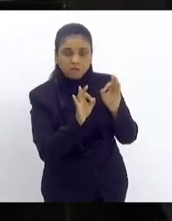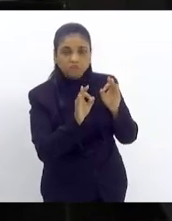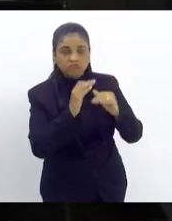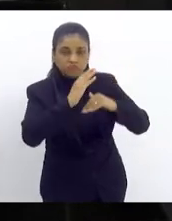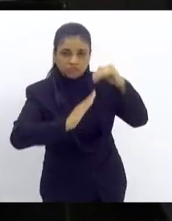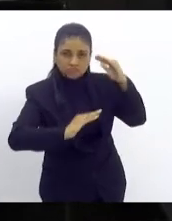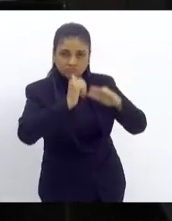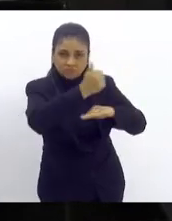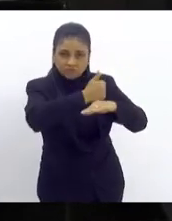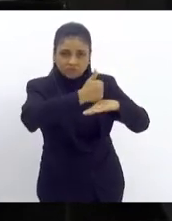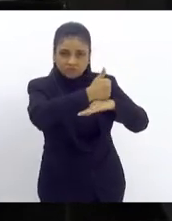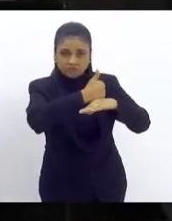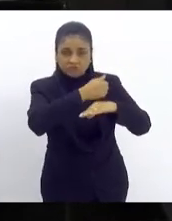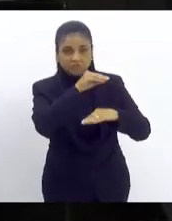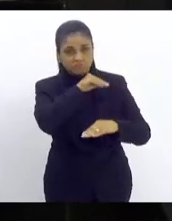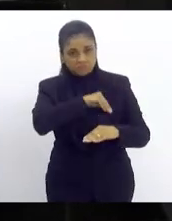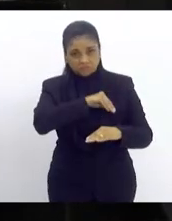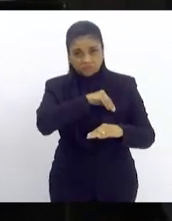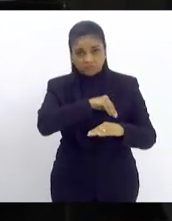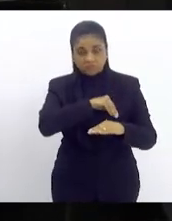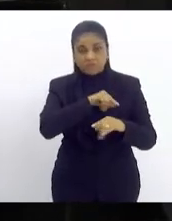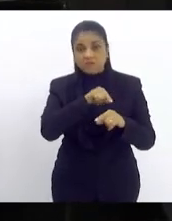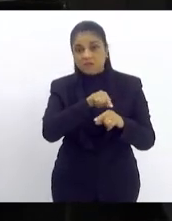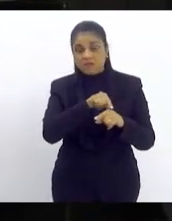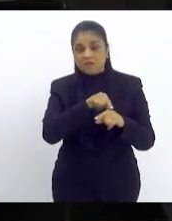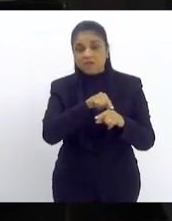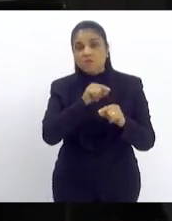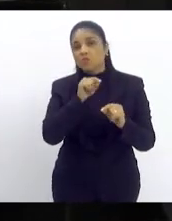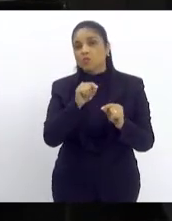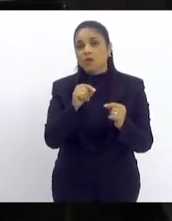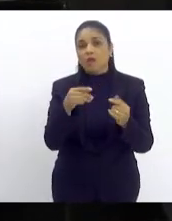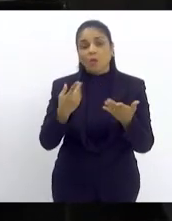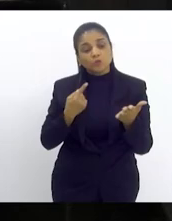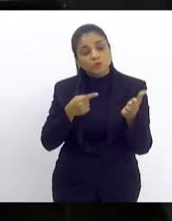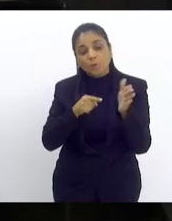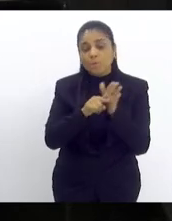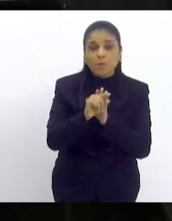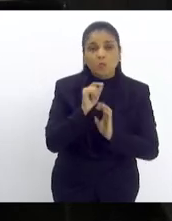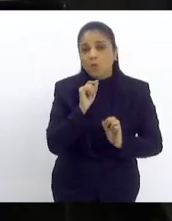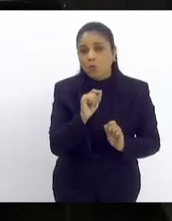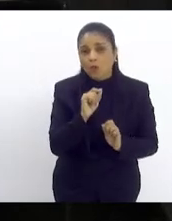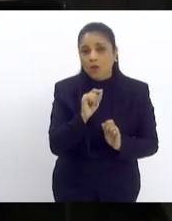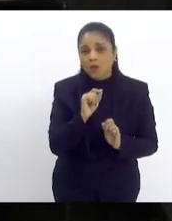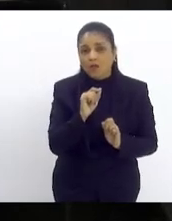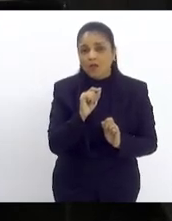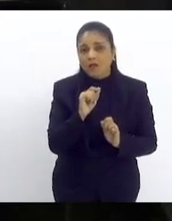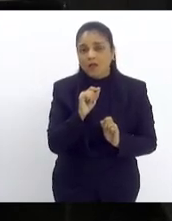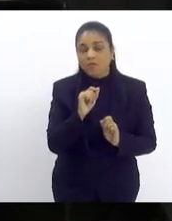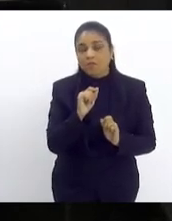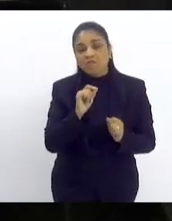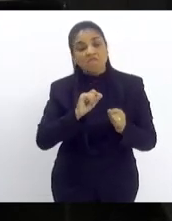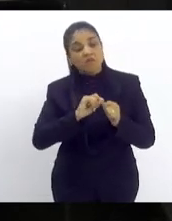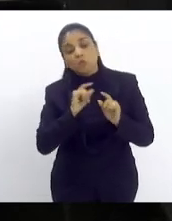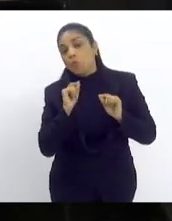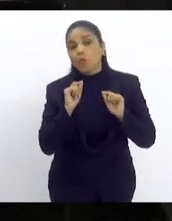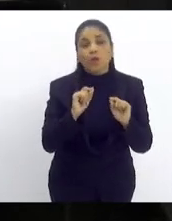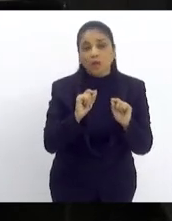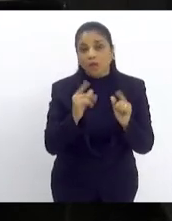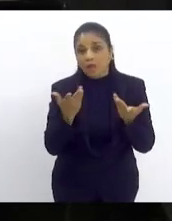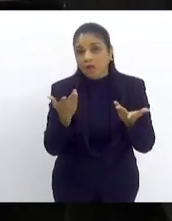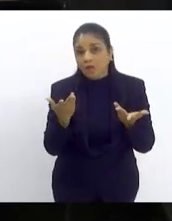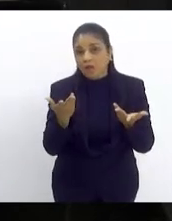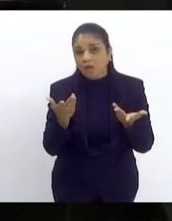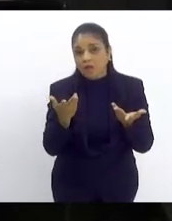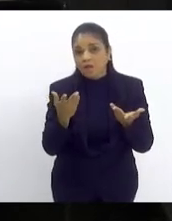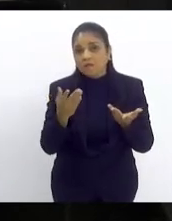educação e um engessamento que nos leva aqui a perguntar o que será feito e deputado Yuri